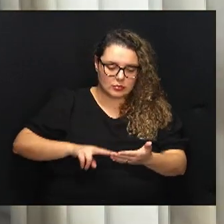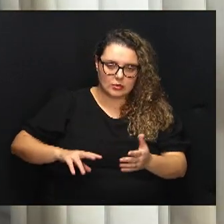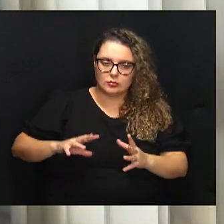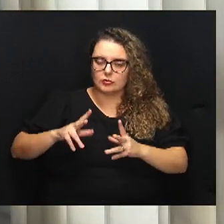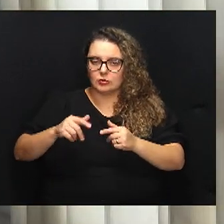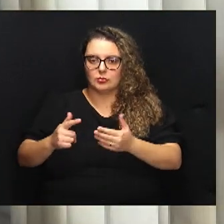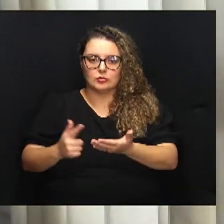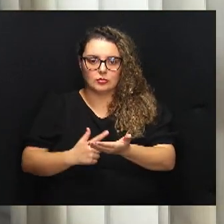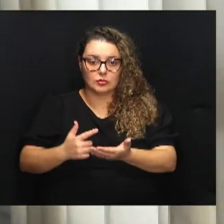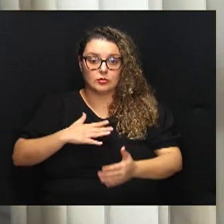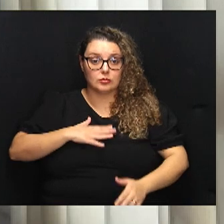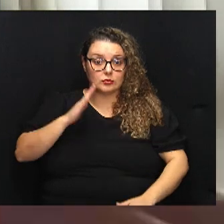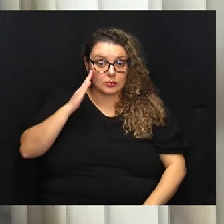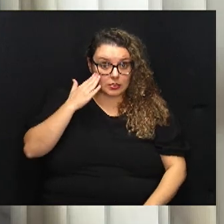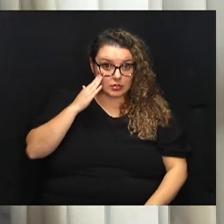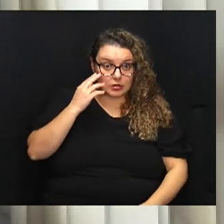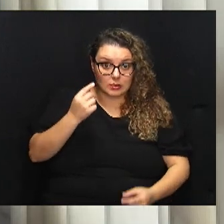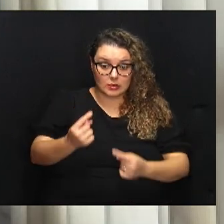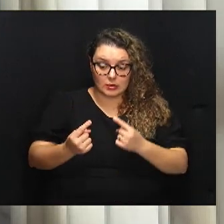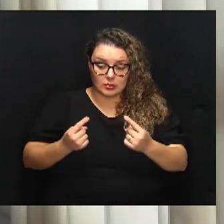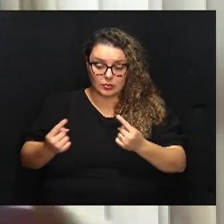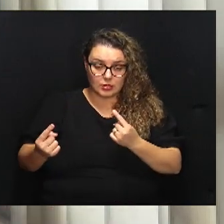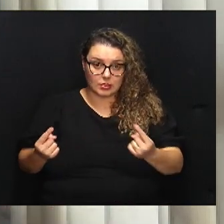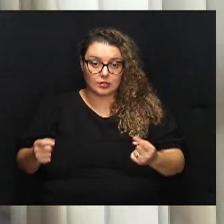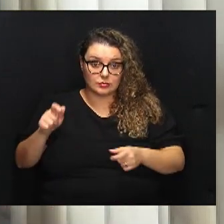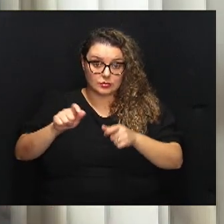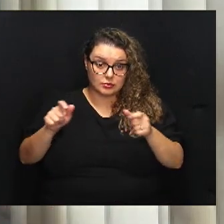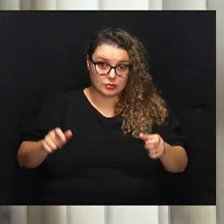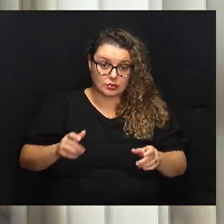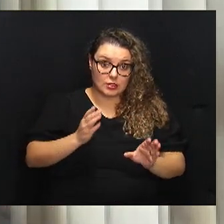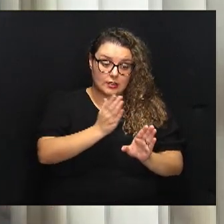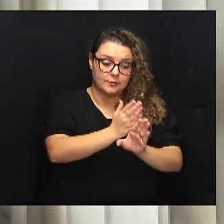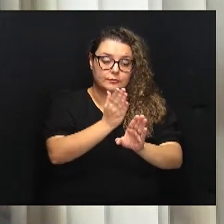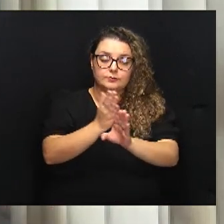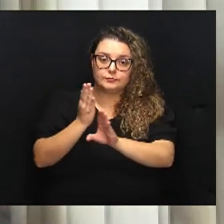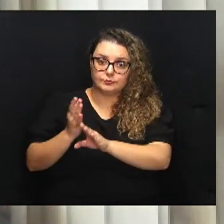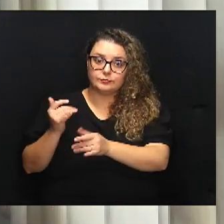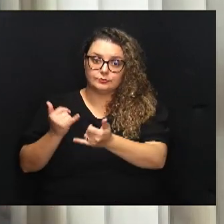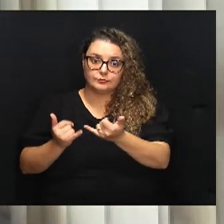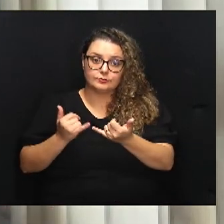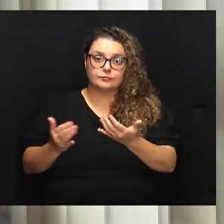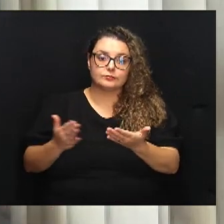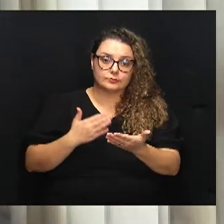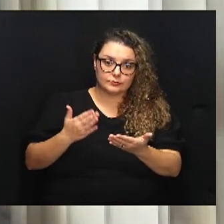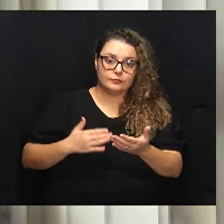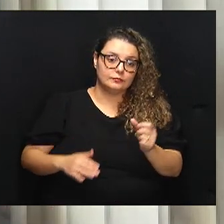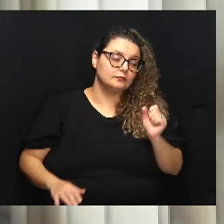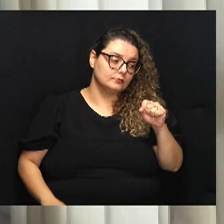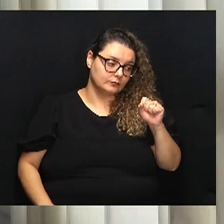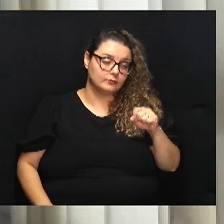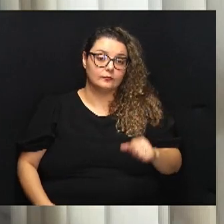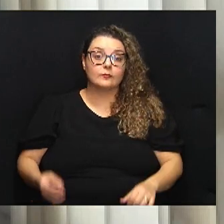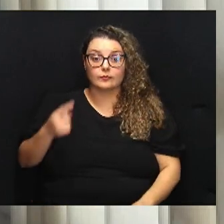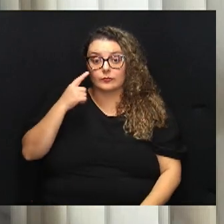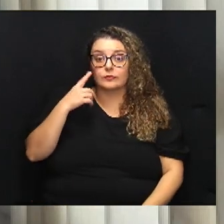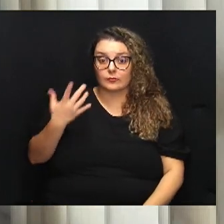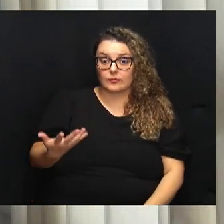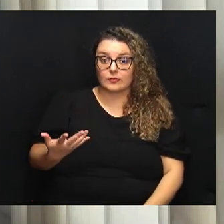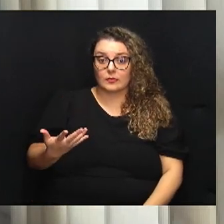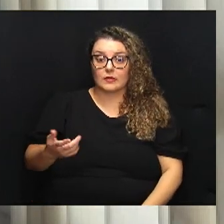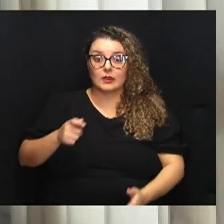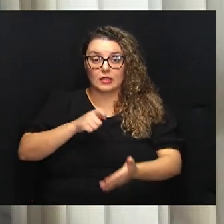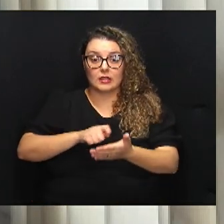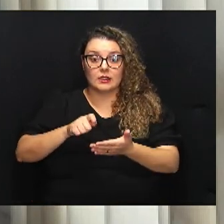meu entendimento, cada pessoa vai se identificar com uma parte do livro, né? A ideia de